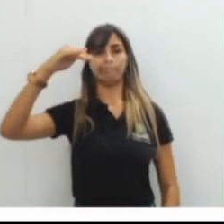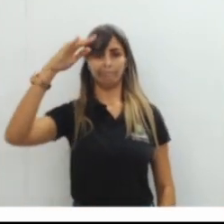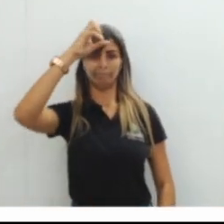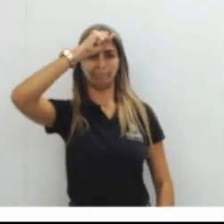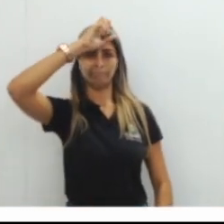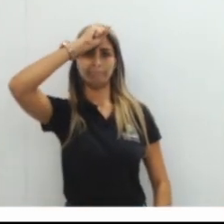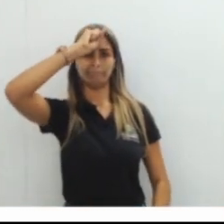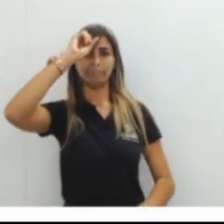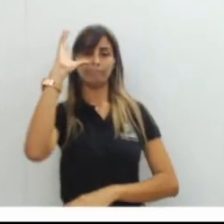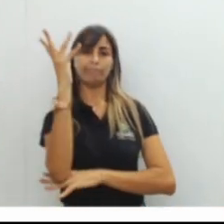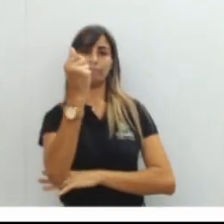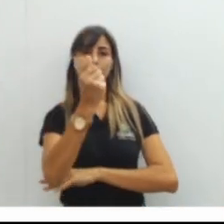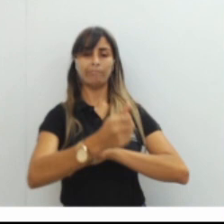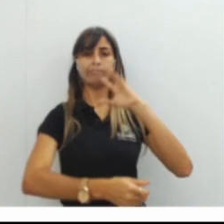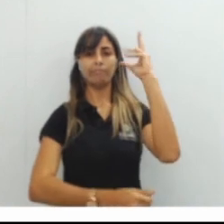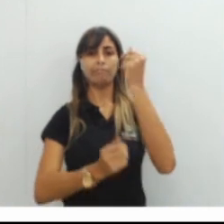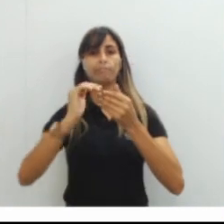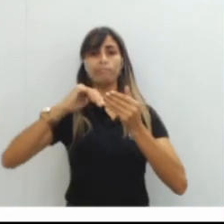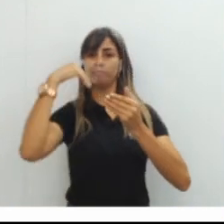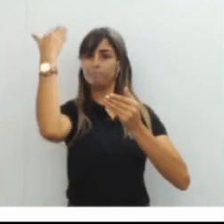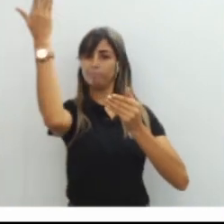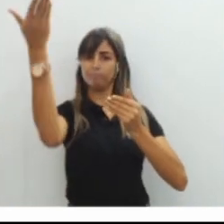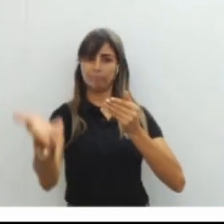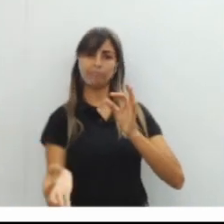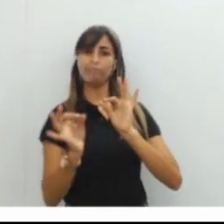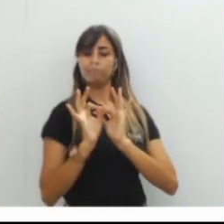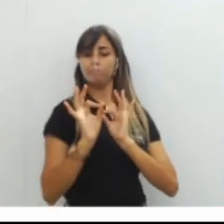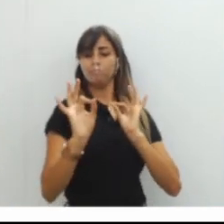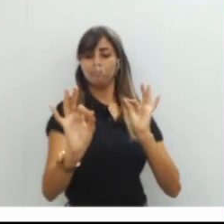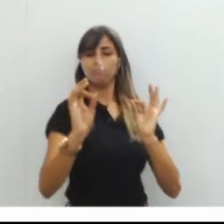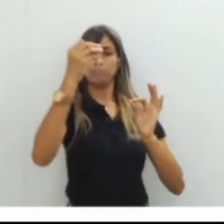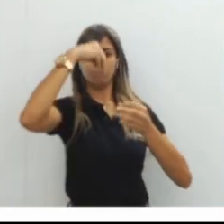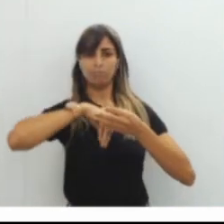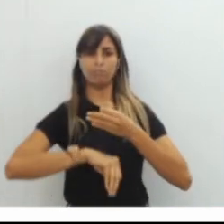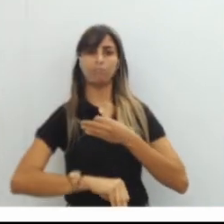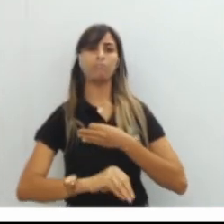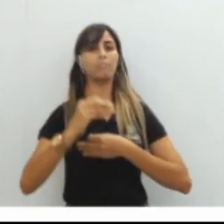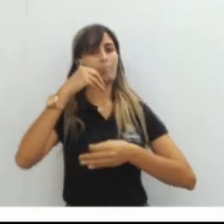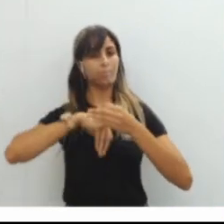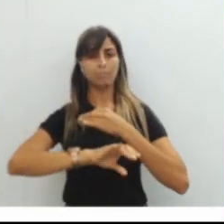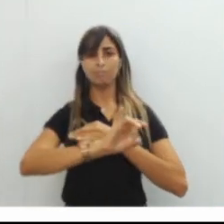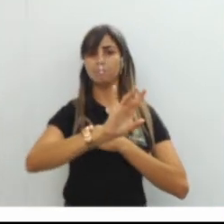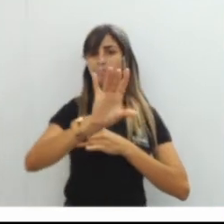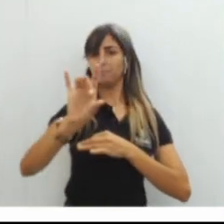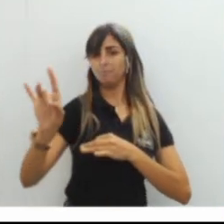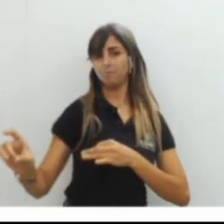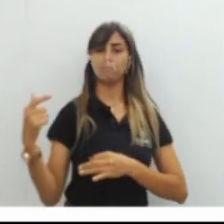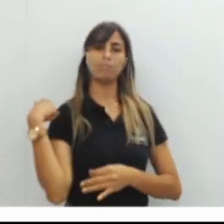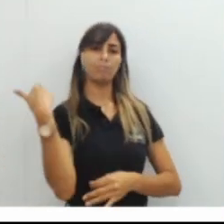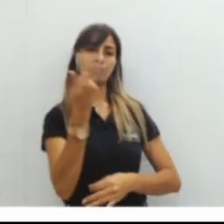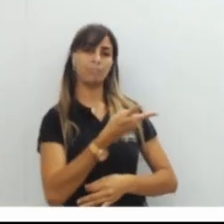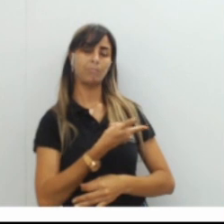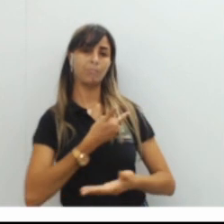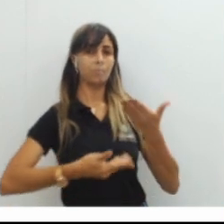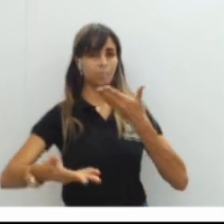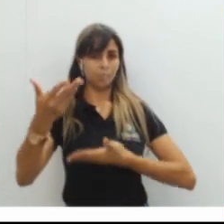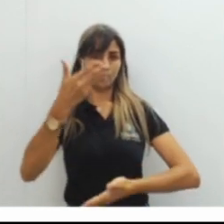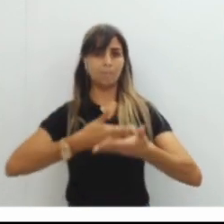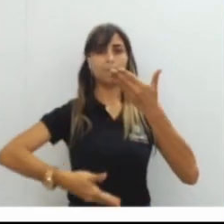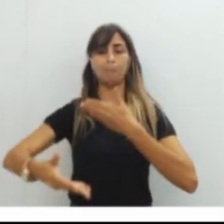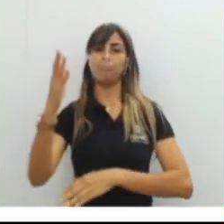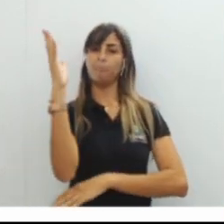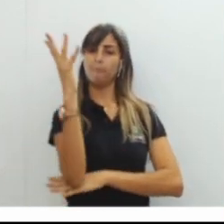algo externo a nós. Mas a natureza ela está dentro de nós, o ser humano ele faz parte da